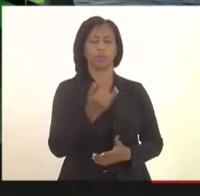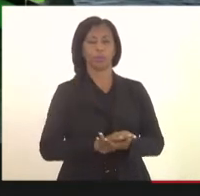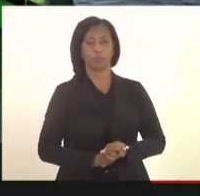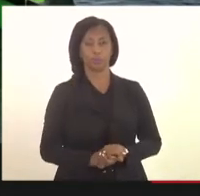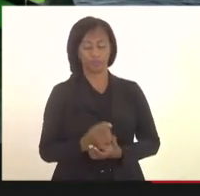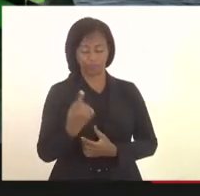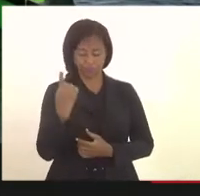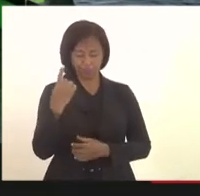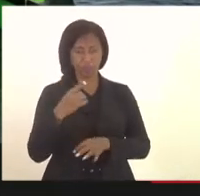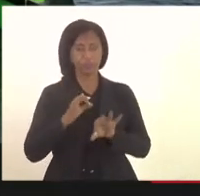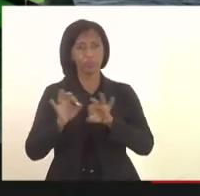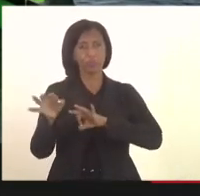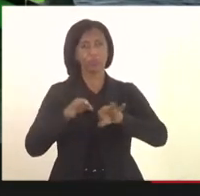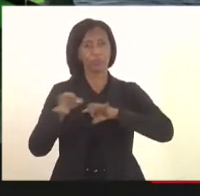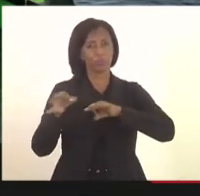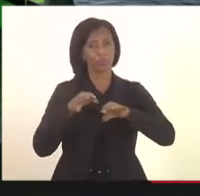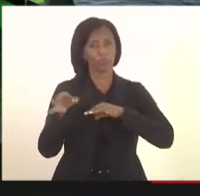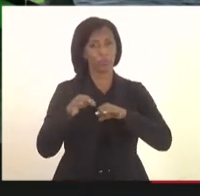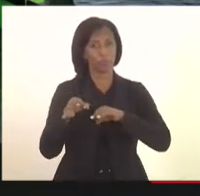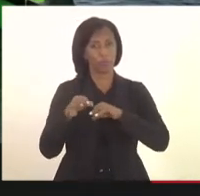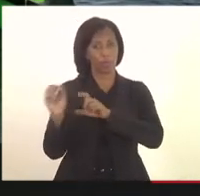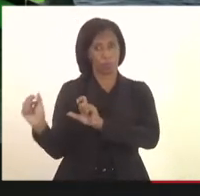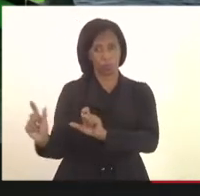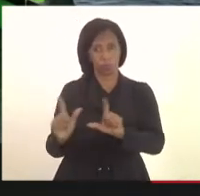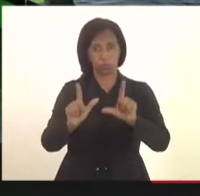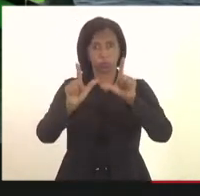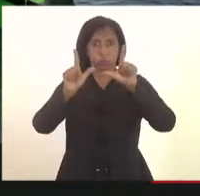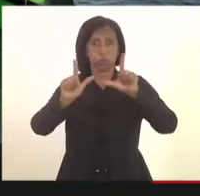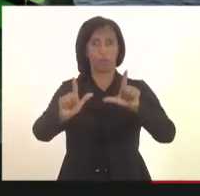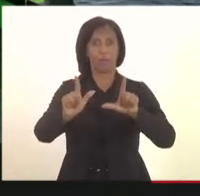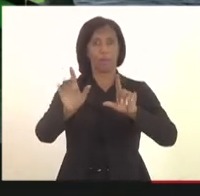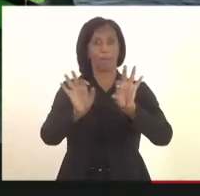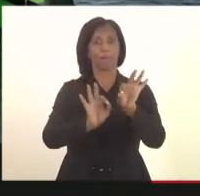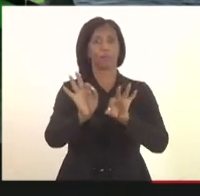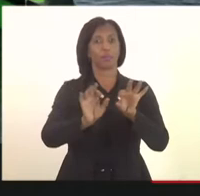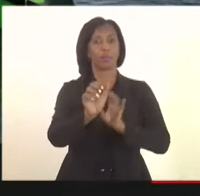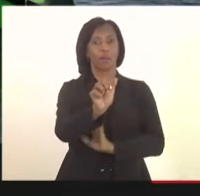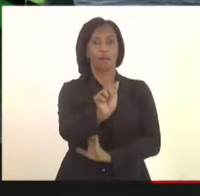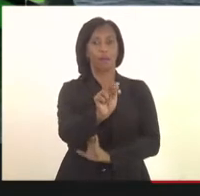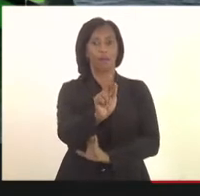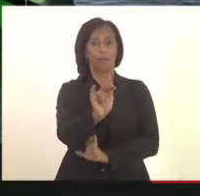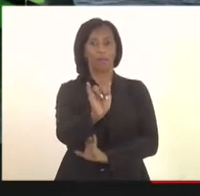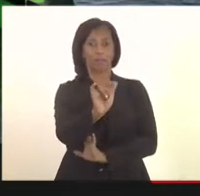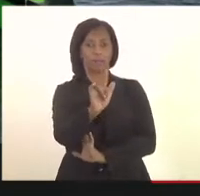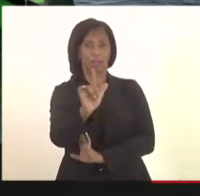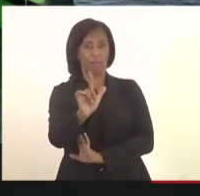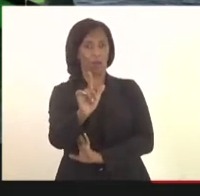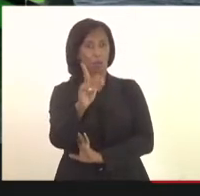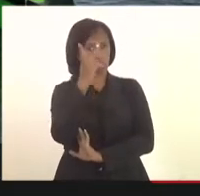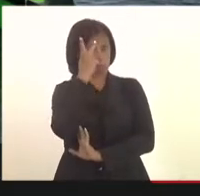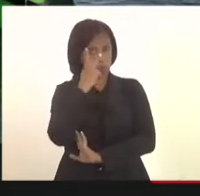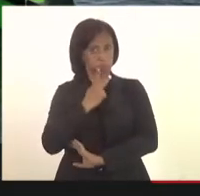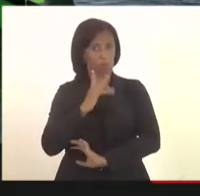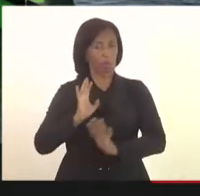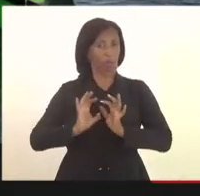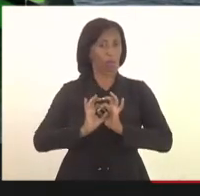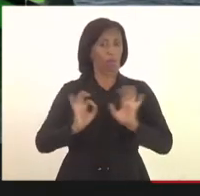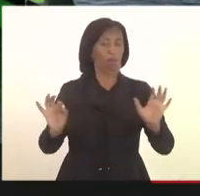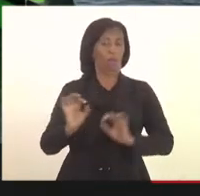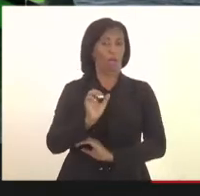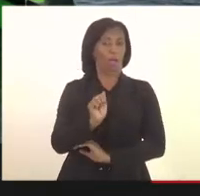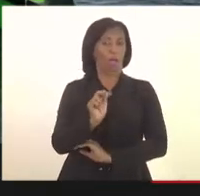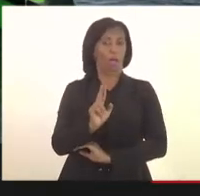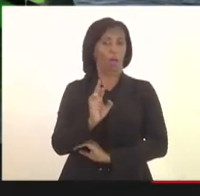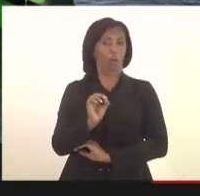dos projetos que ilustra esse slide, o projeto Ariel, é um sistema autônomo de detecção rápida